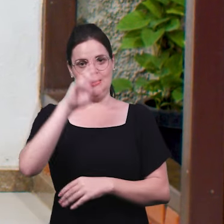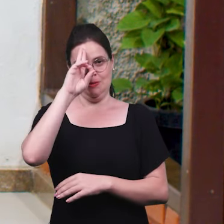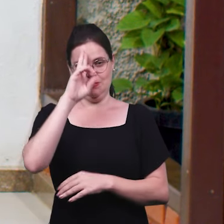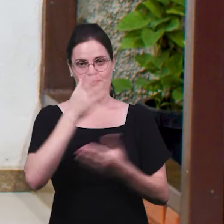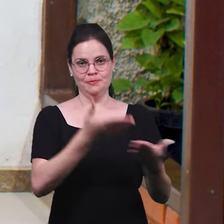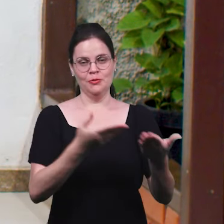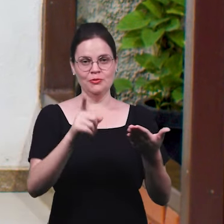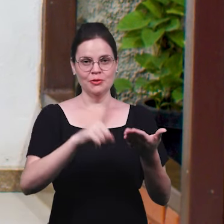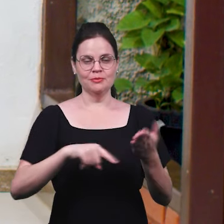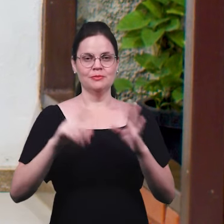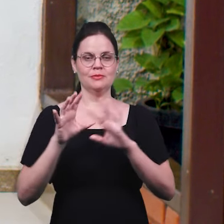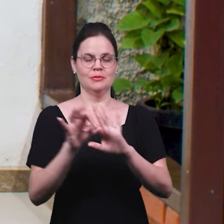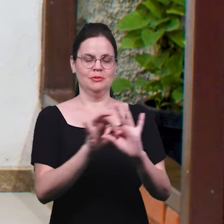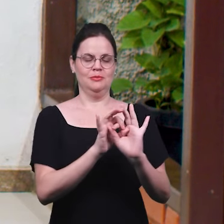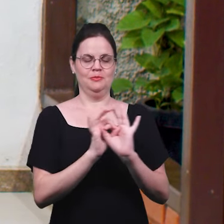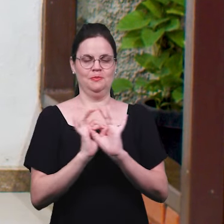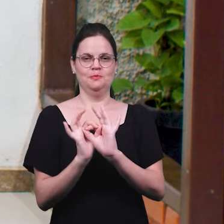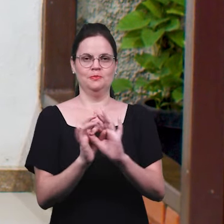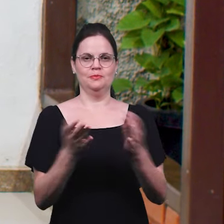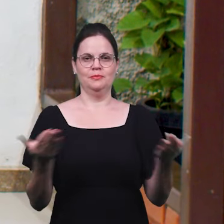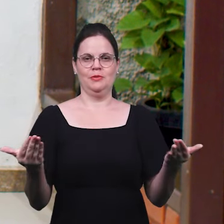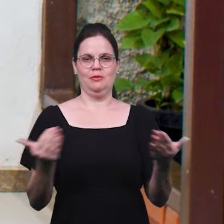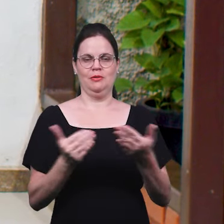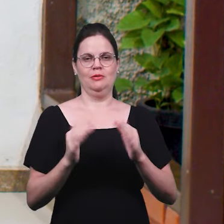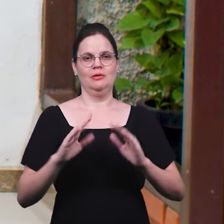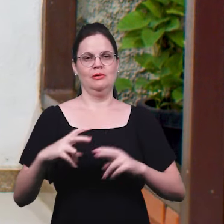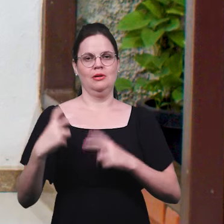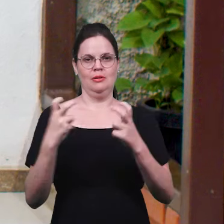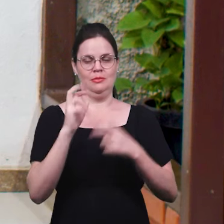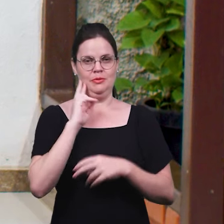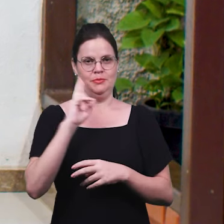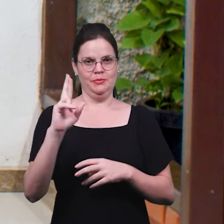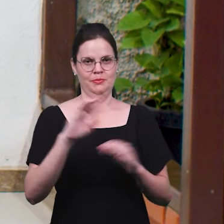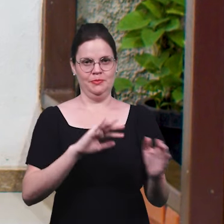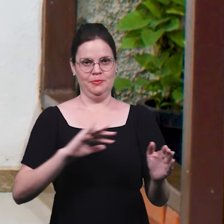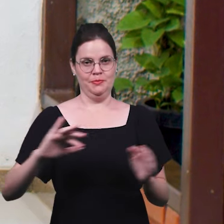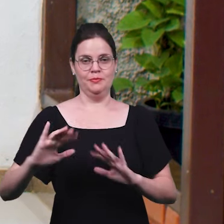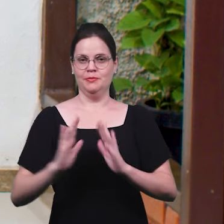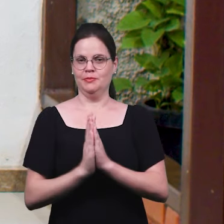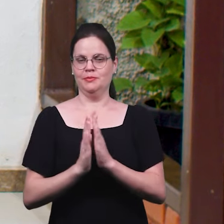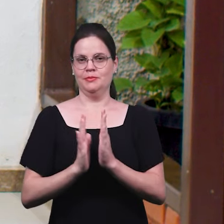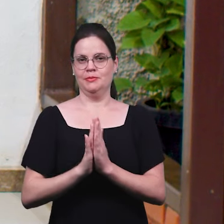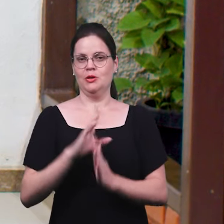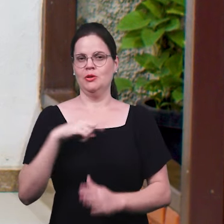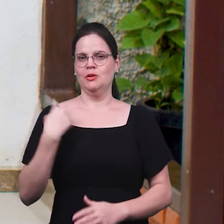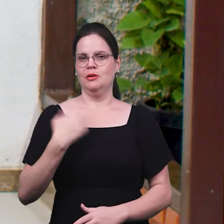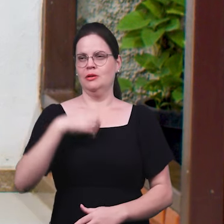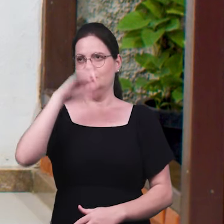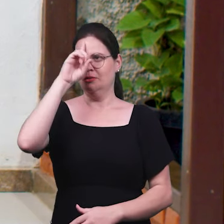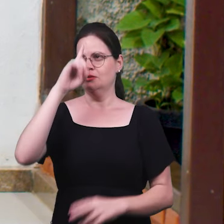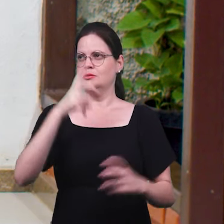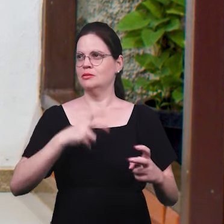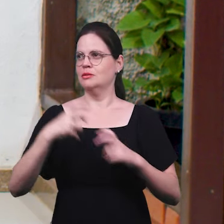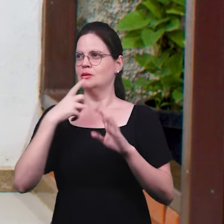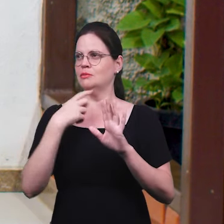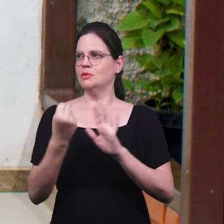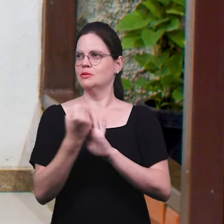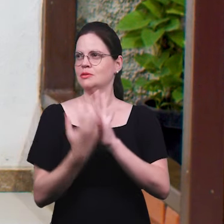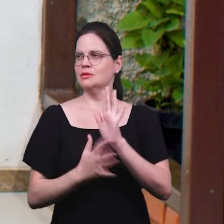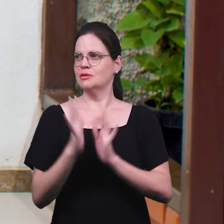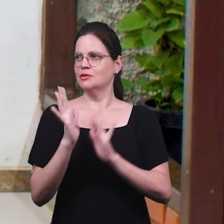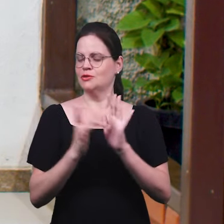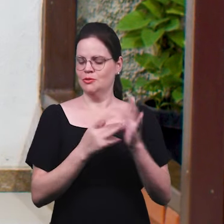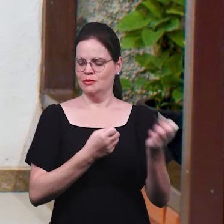Convido a todos para fecharem seus olhos para orarmos. Senhor nosso Deus, nesta hora nós clamamos pelo sangue